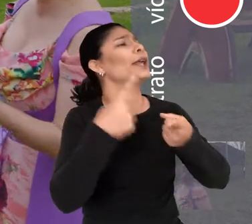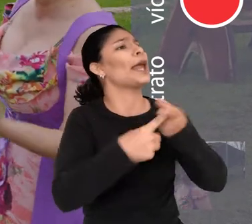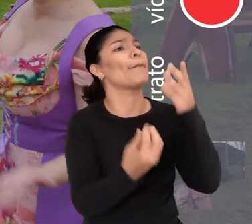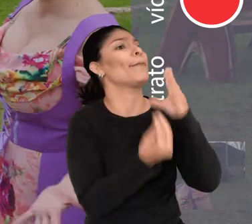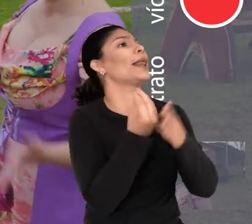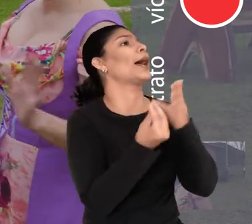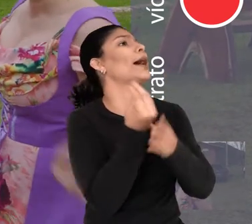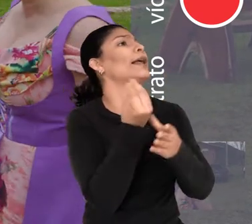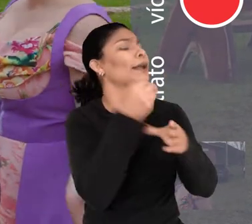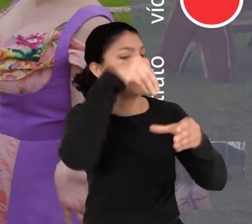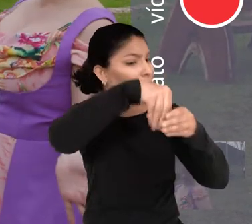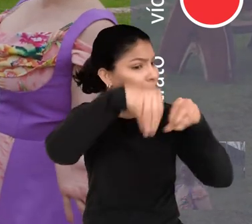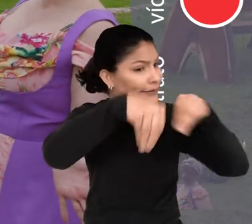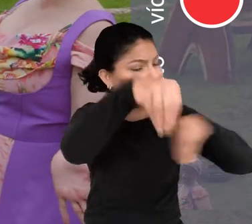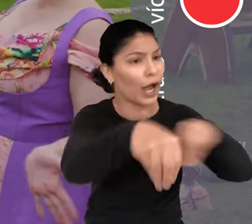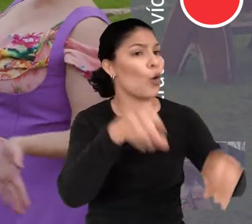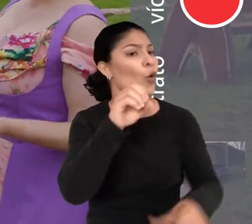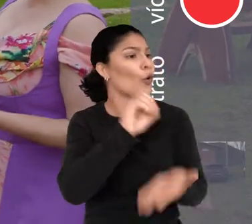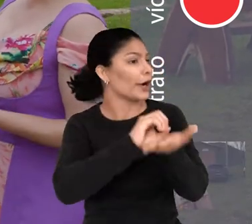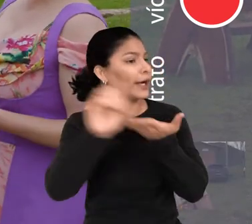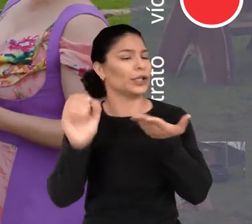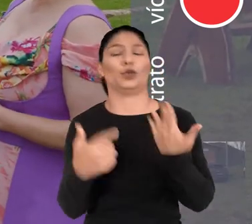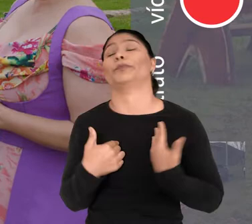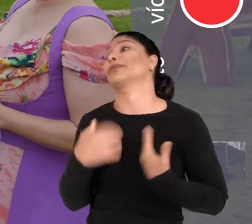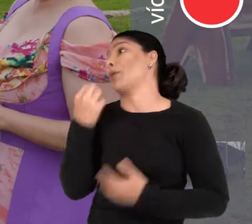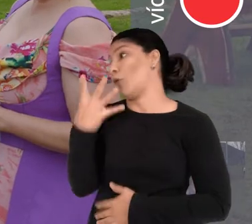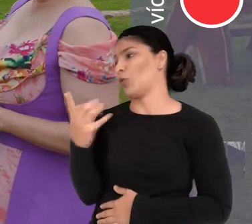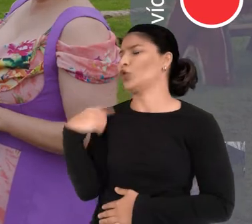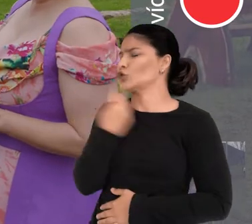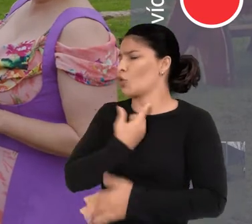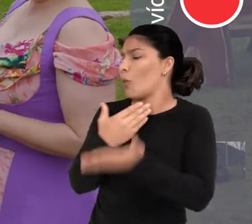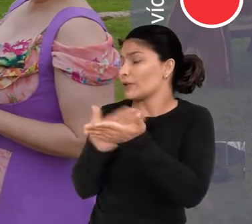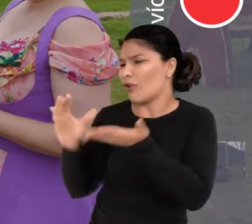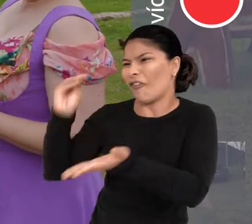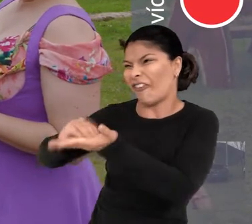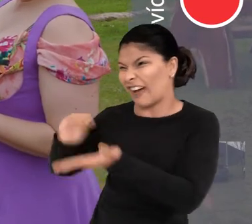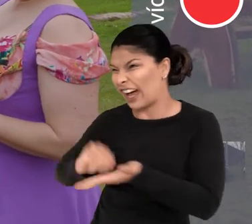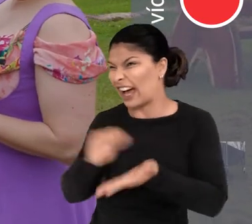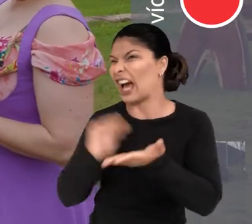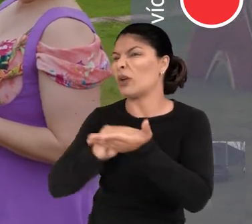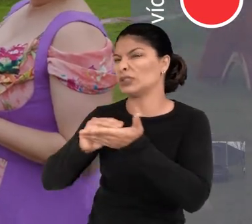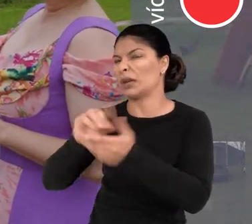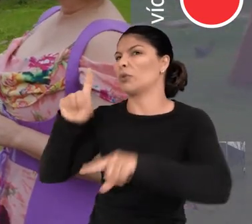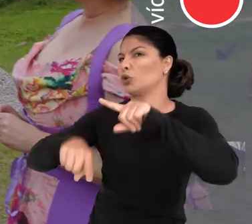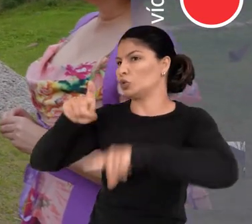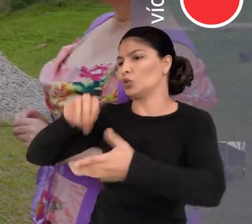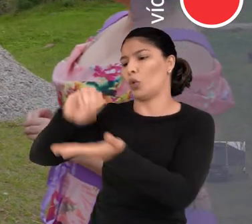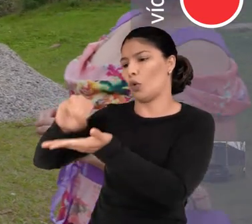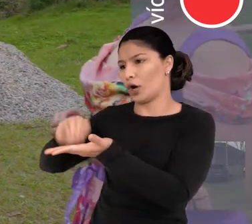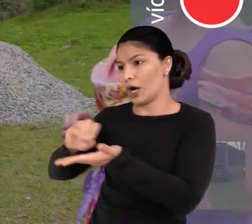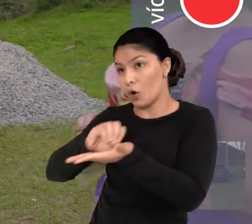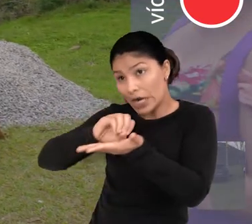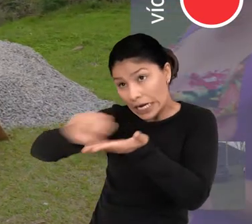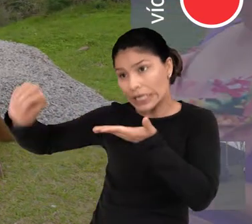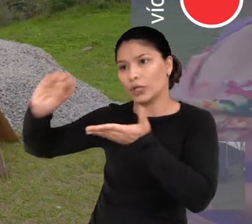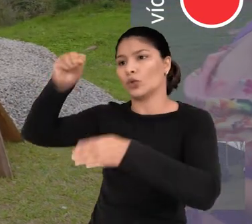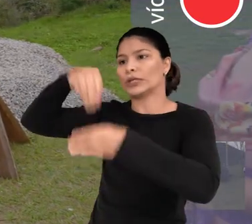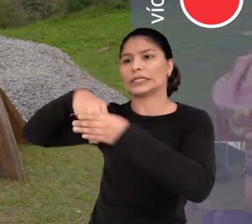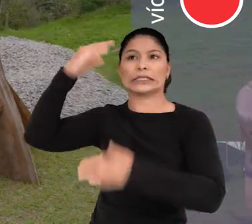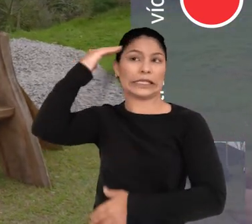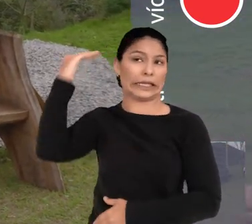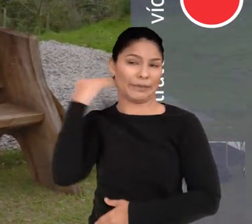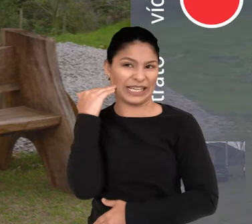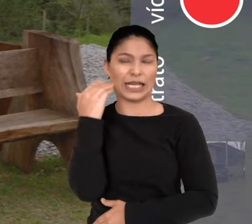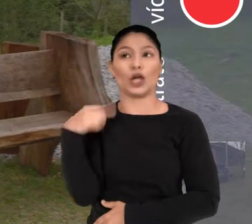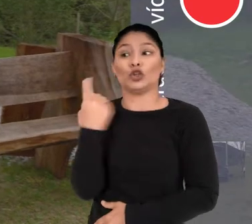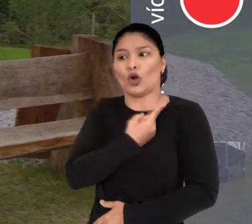E por que plantar orgânico? Bom, a gente começou Porque tinha uma carência De produtos orgânicos Em Santa Maria